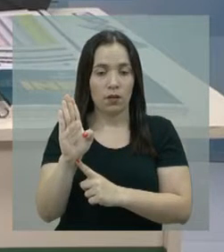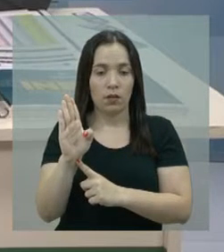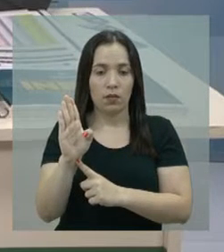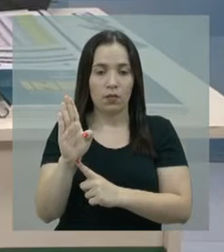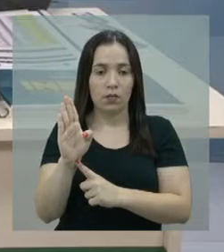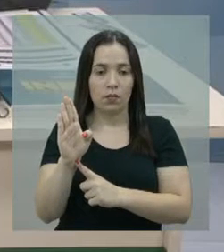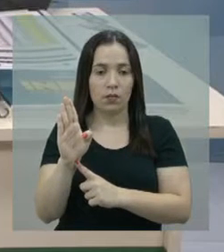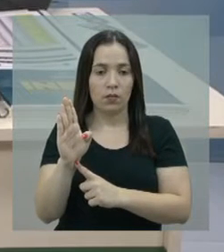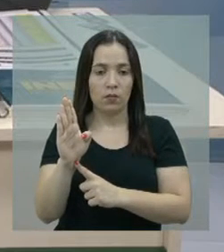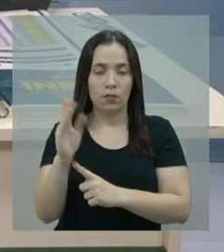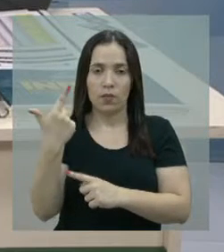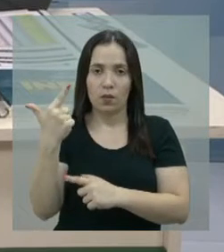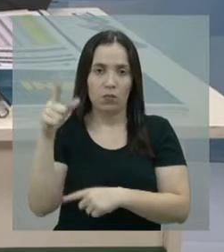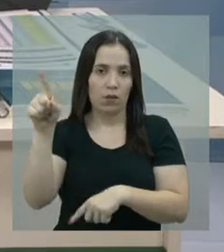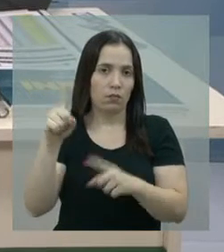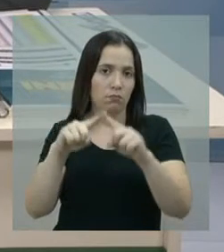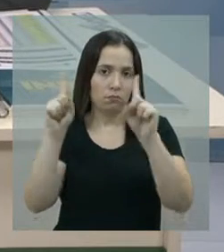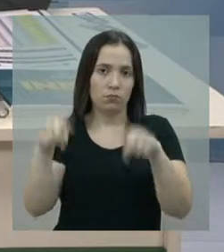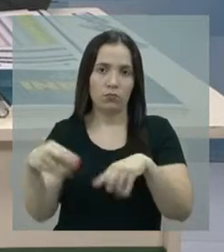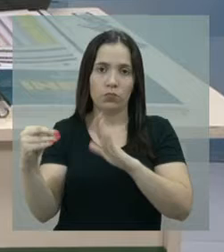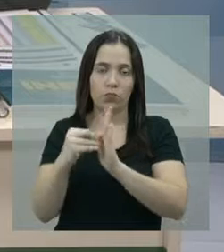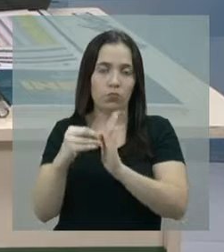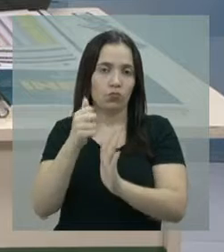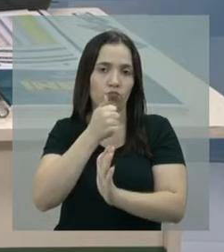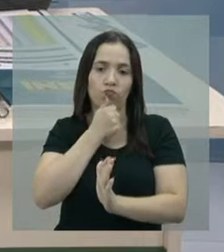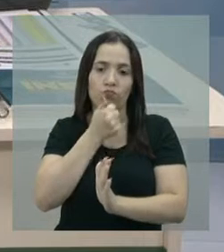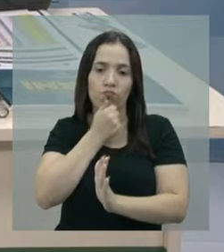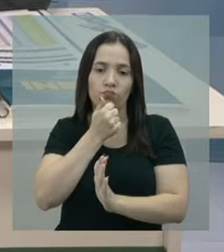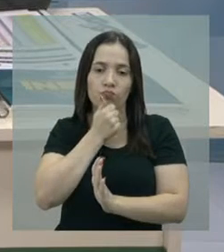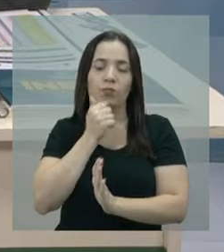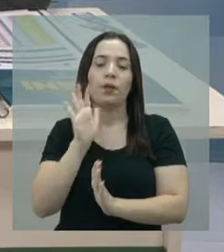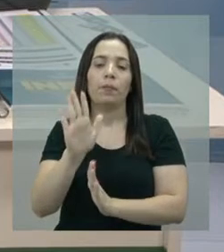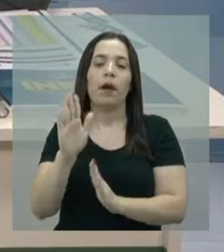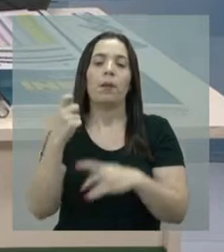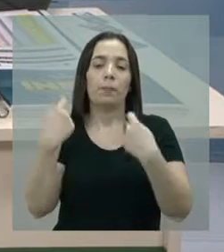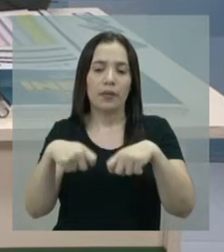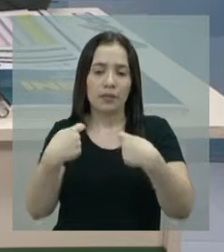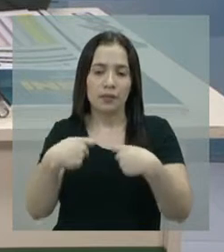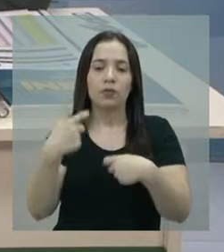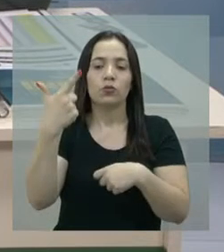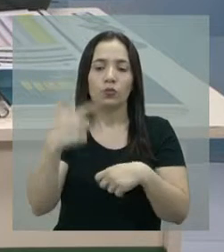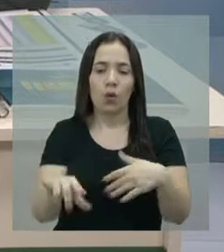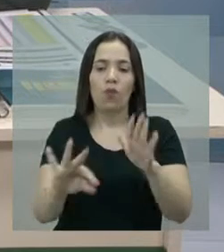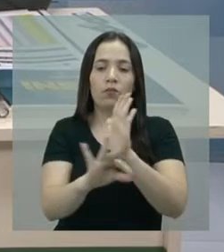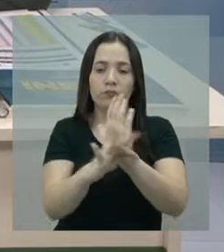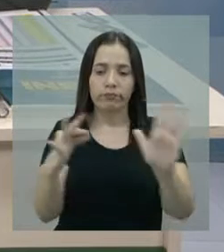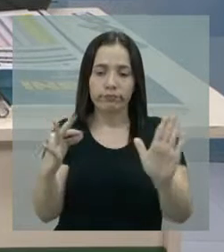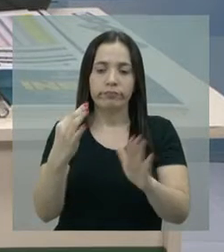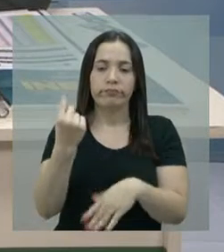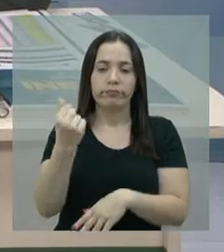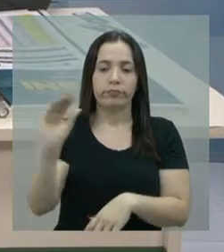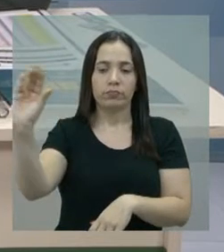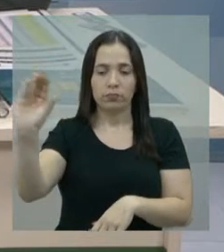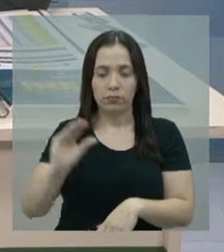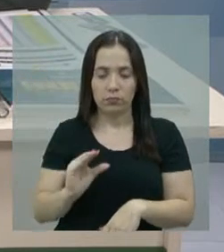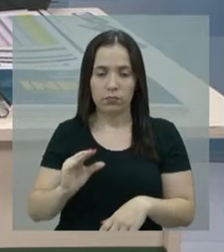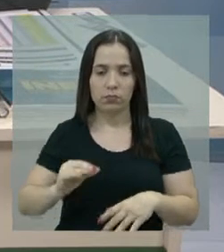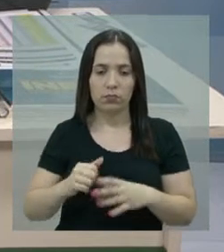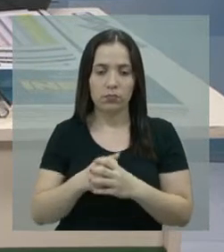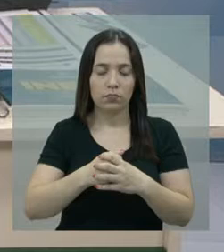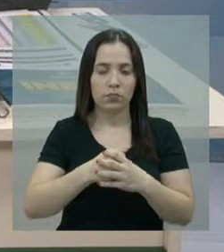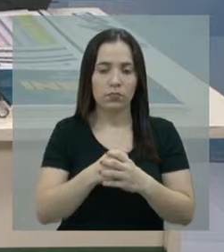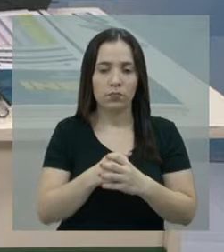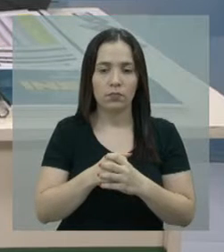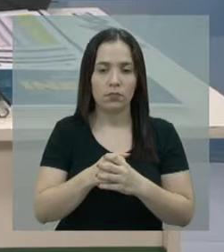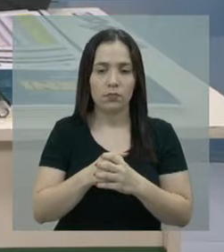desses fundos, desse pacote. Ainda não. Ainda não, mas precisa ser renovado. Mas o Fundeb, eu falei foi IDEB